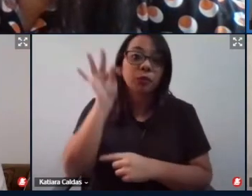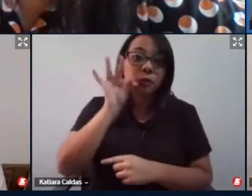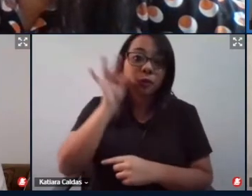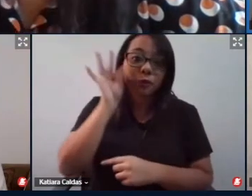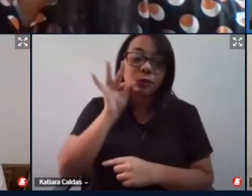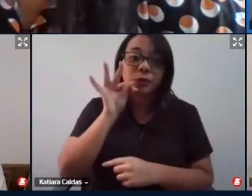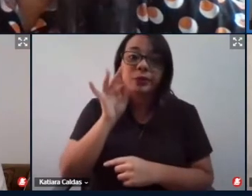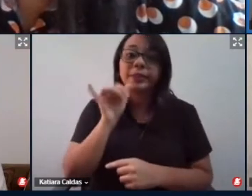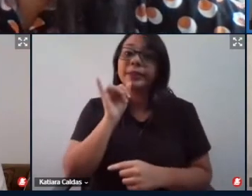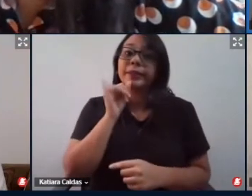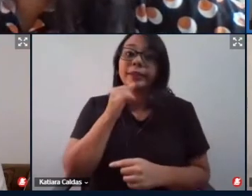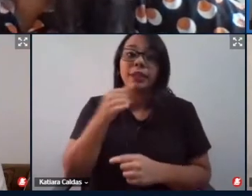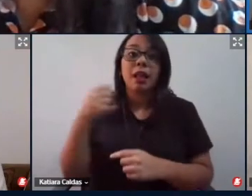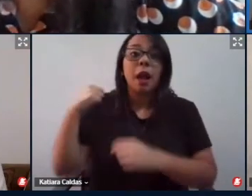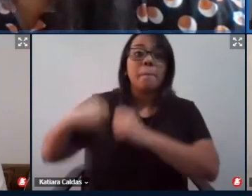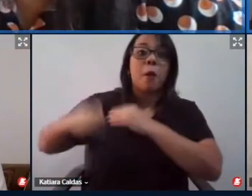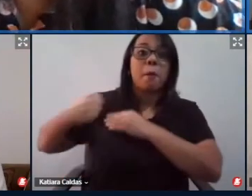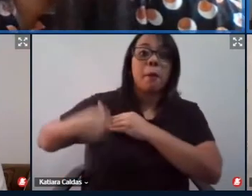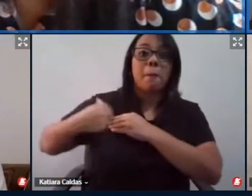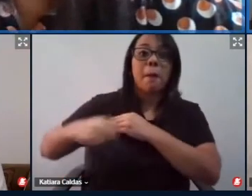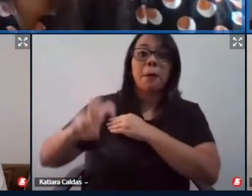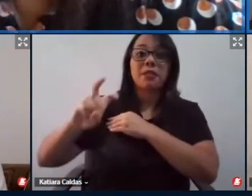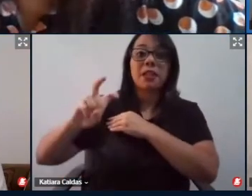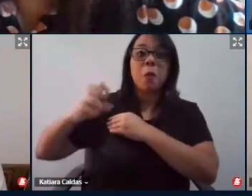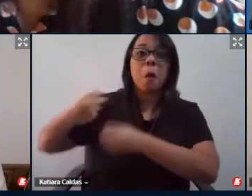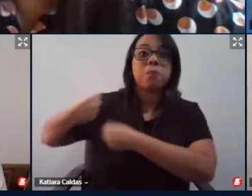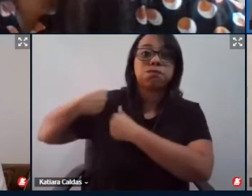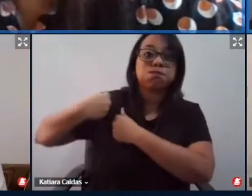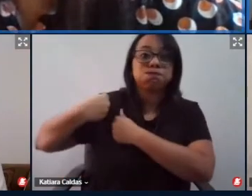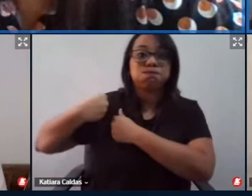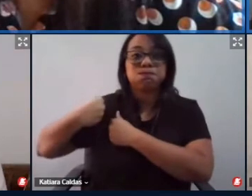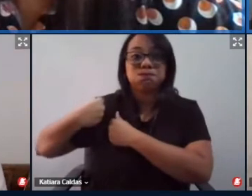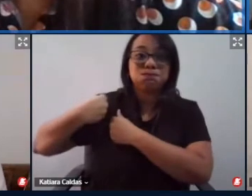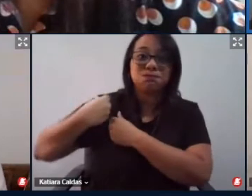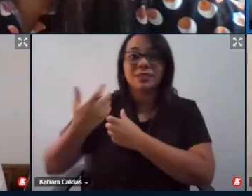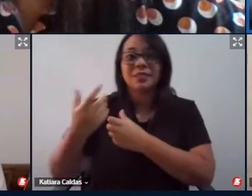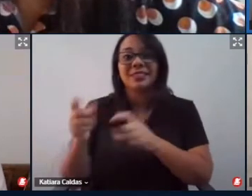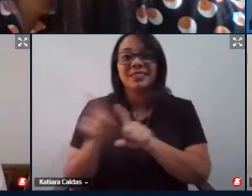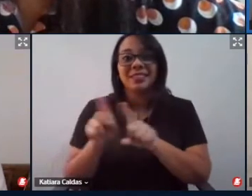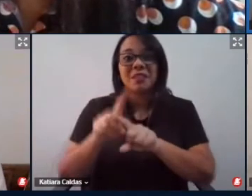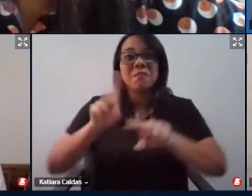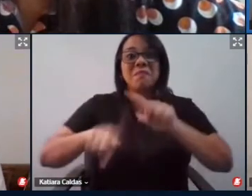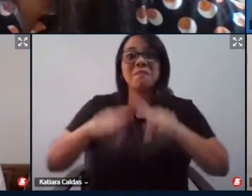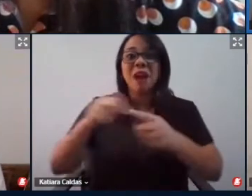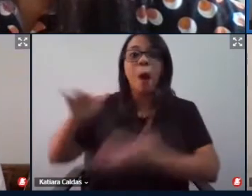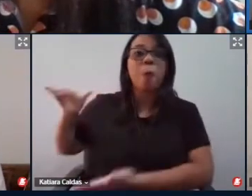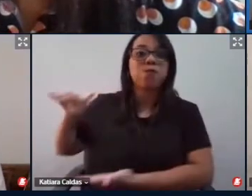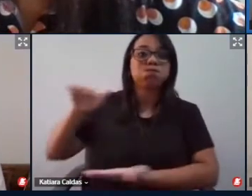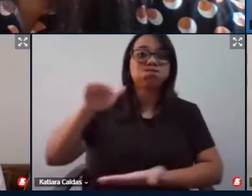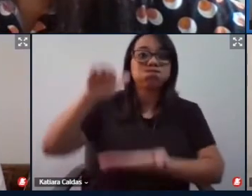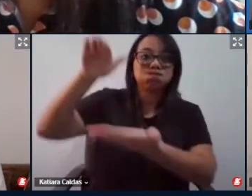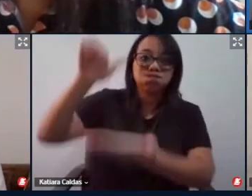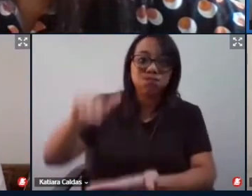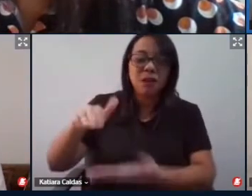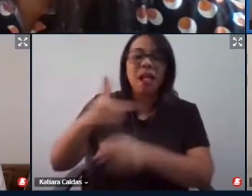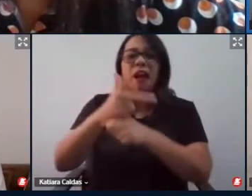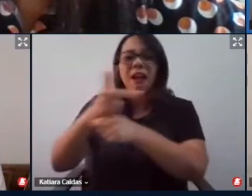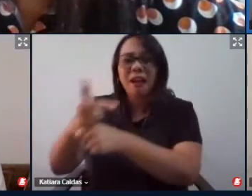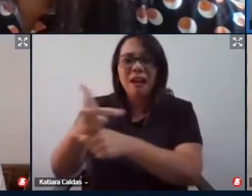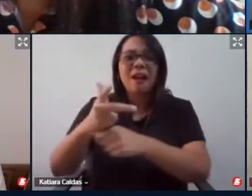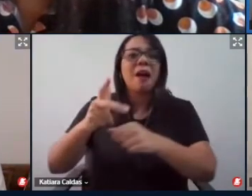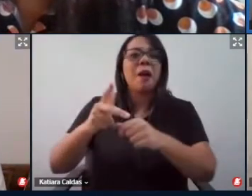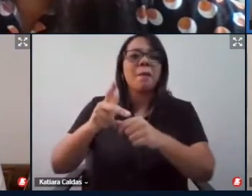pena, porque ela carrega 5 bolsas, entendeu? Eles andam com aquele material todo. É câmera, data